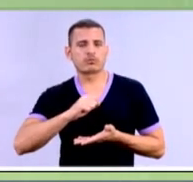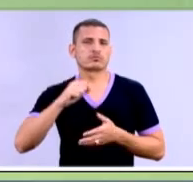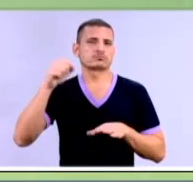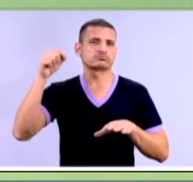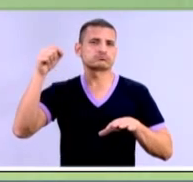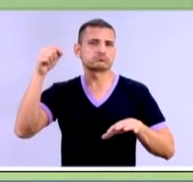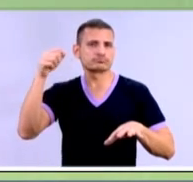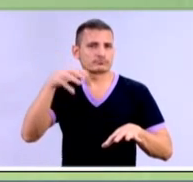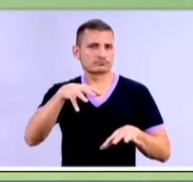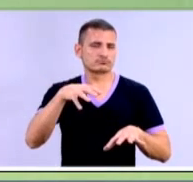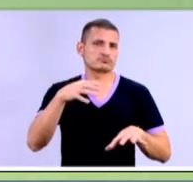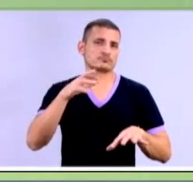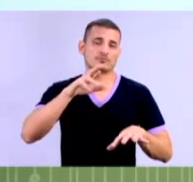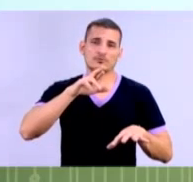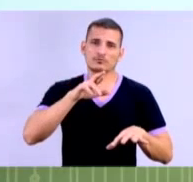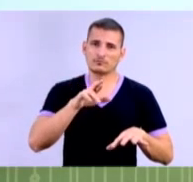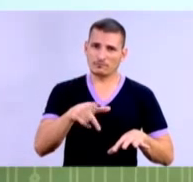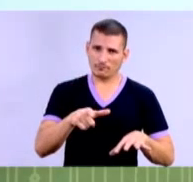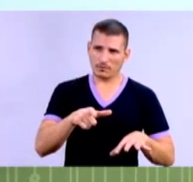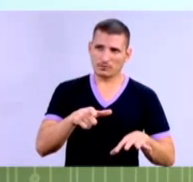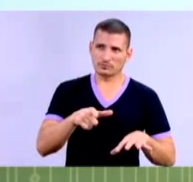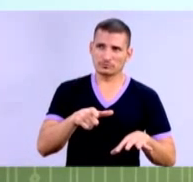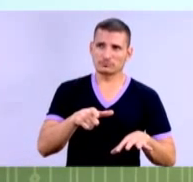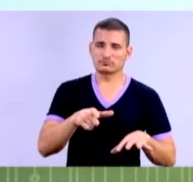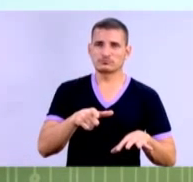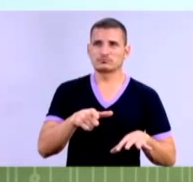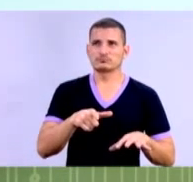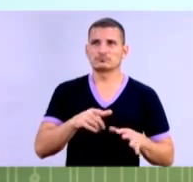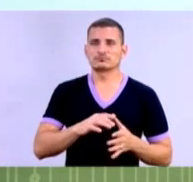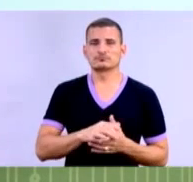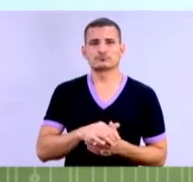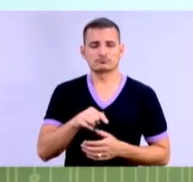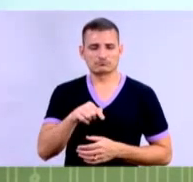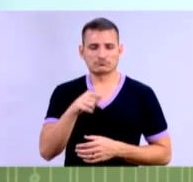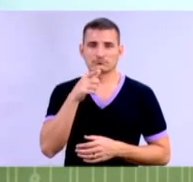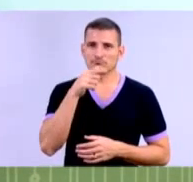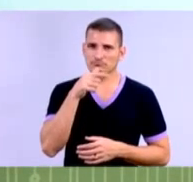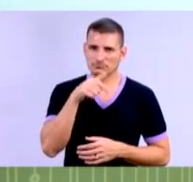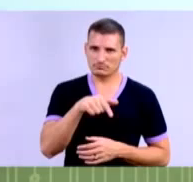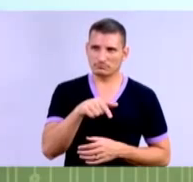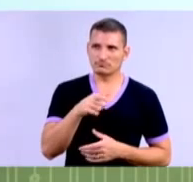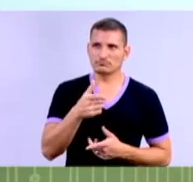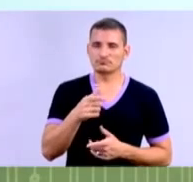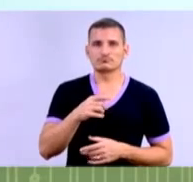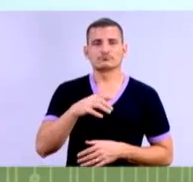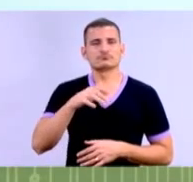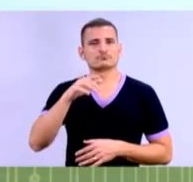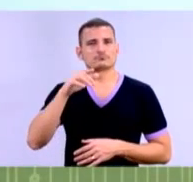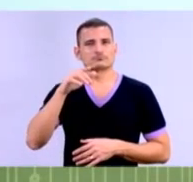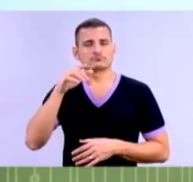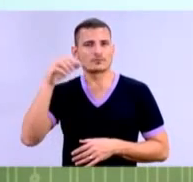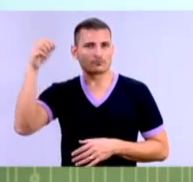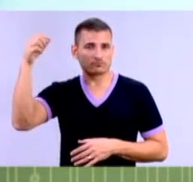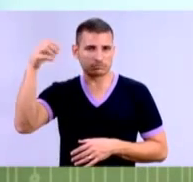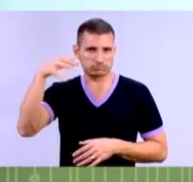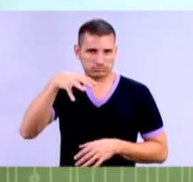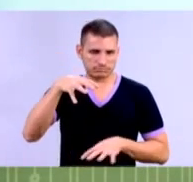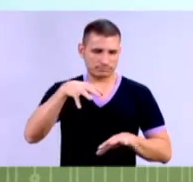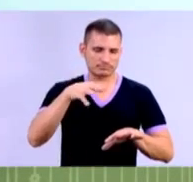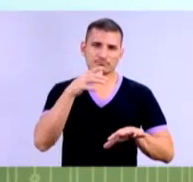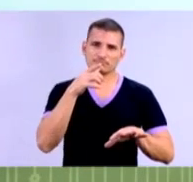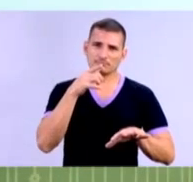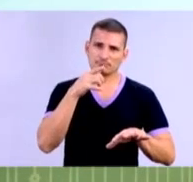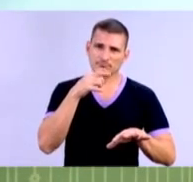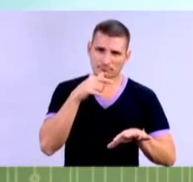luz no ar, é diferente da velocidade na luz na água. Normalmente a velocidade da luz na água é inferior à do